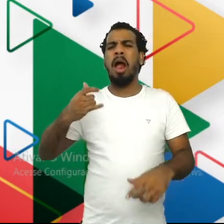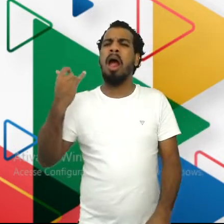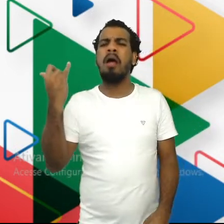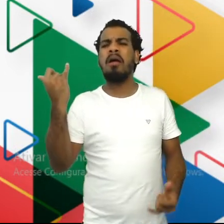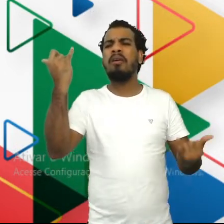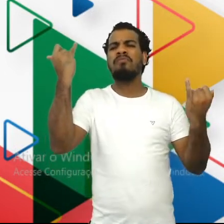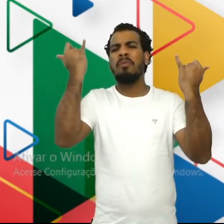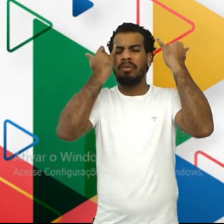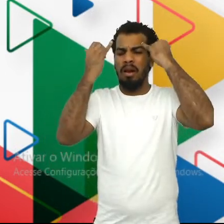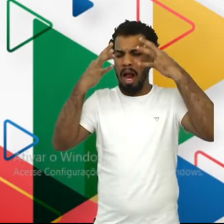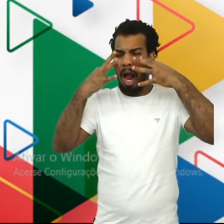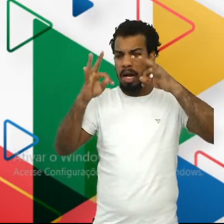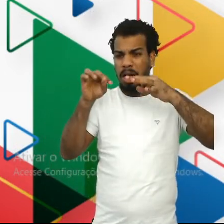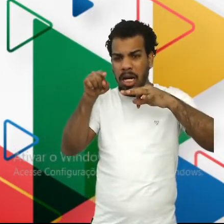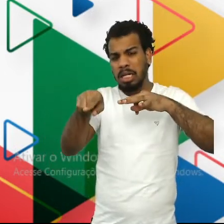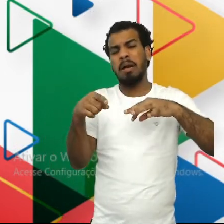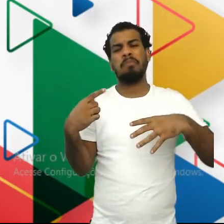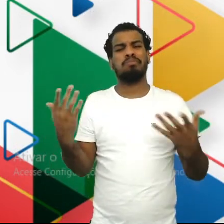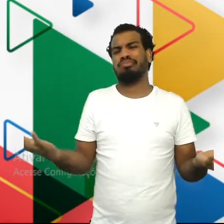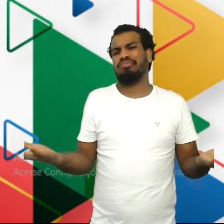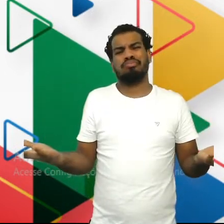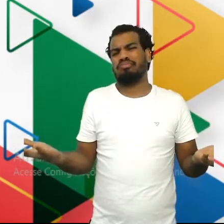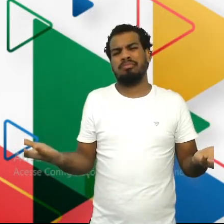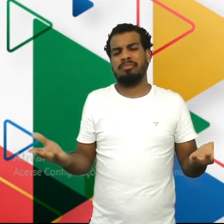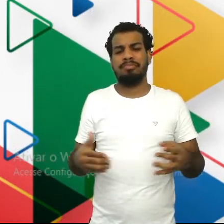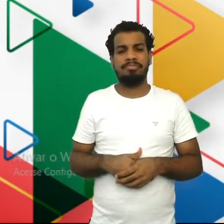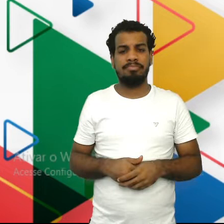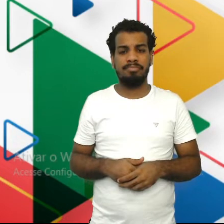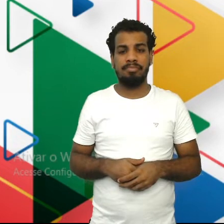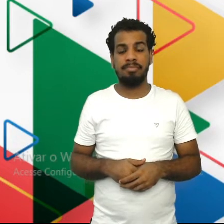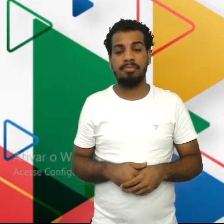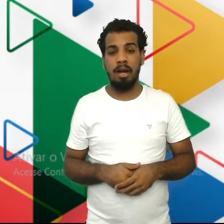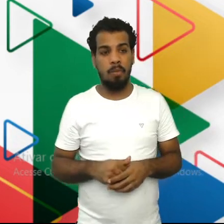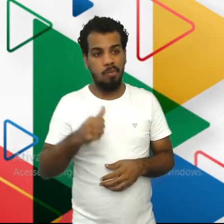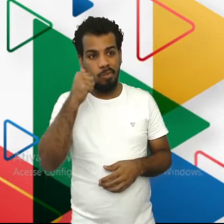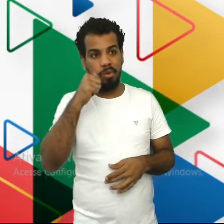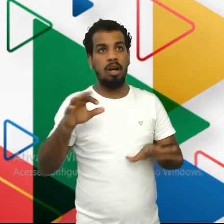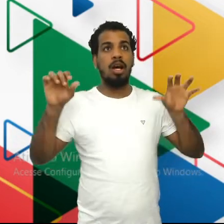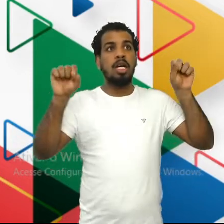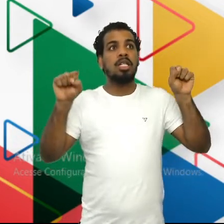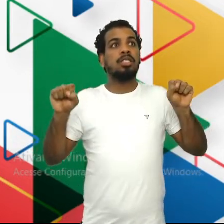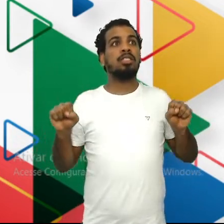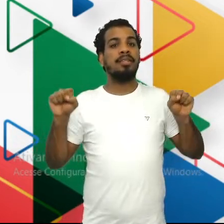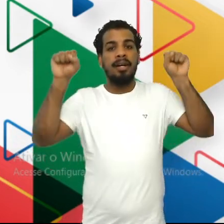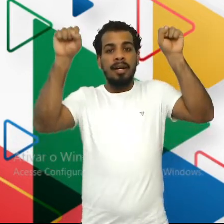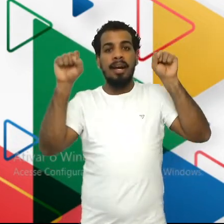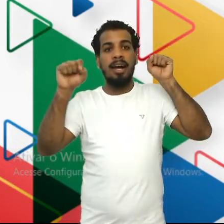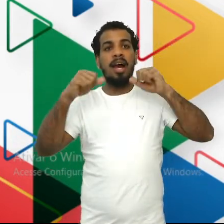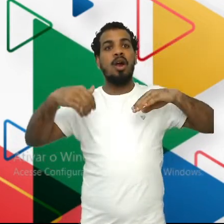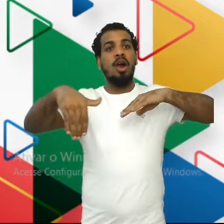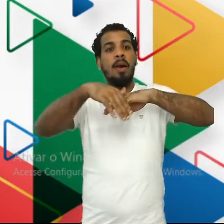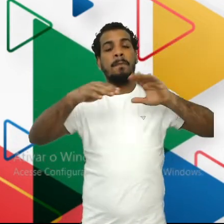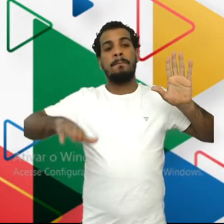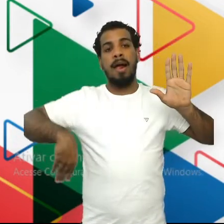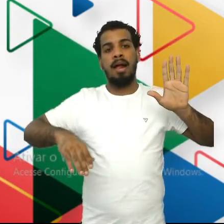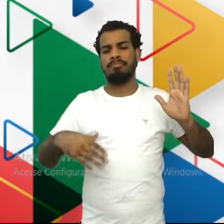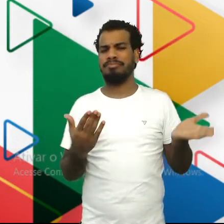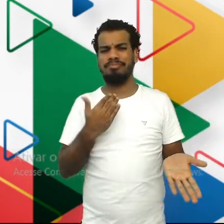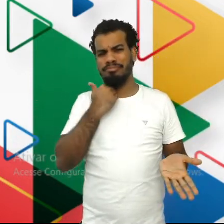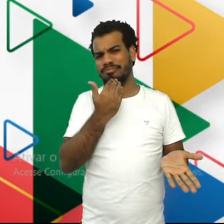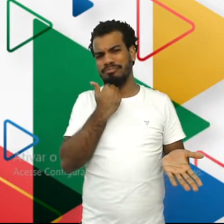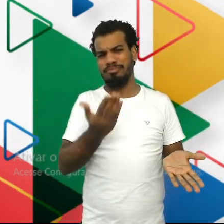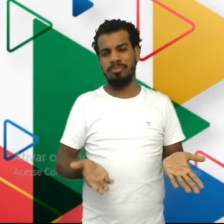fala nada. Certo? A atriz se exercitou na Barra da Tijuca, no Rio. E aí? Qual é a questão? Talvez fosse uma notícia falando assim,